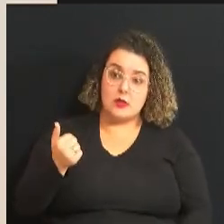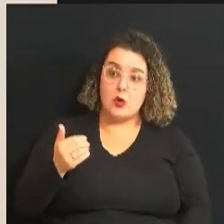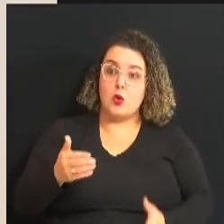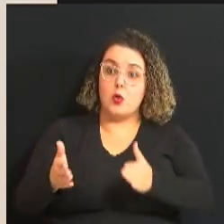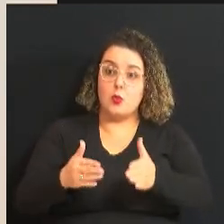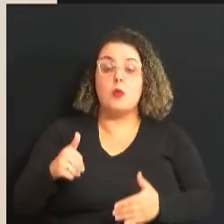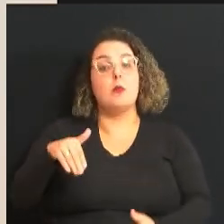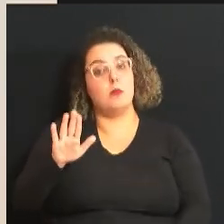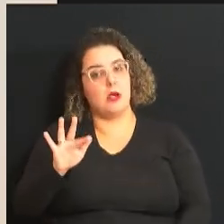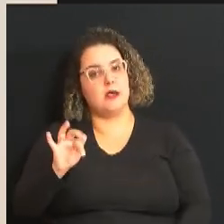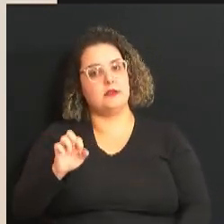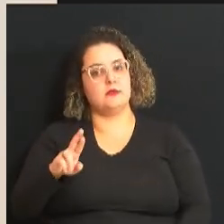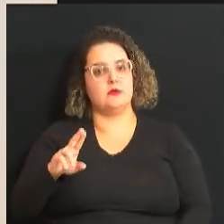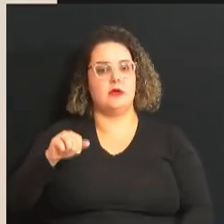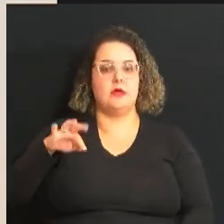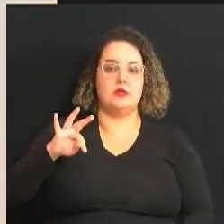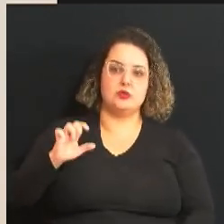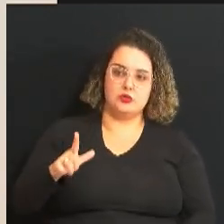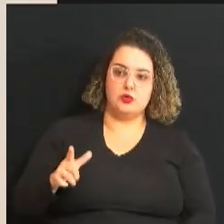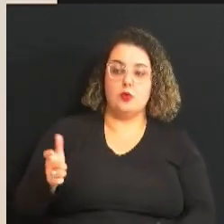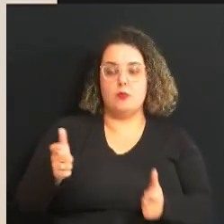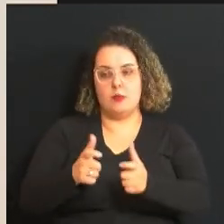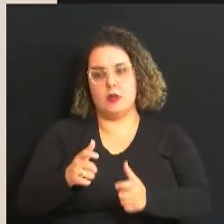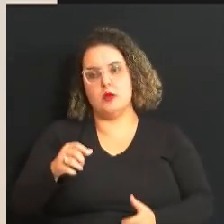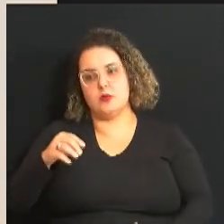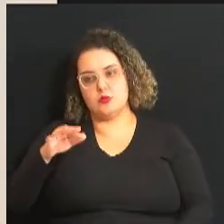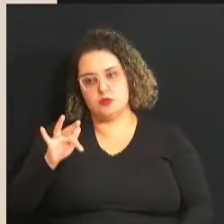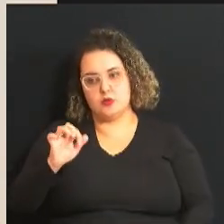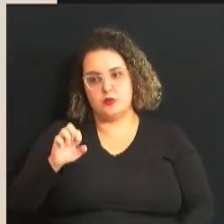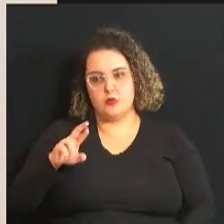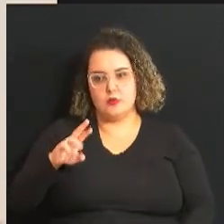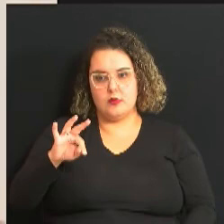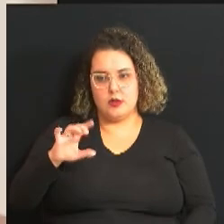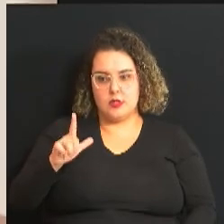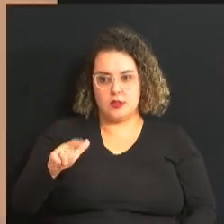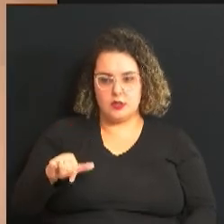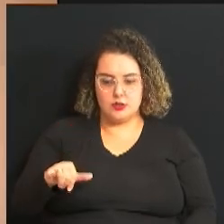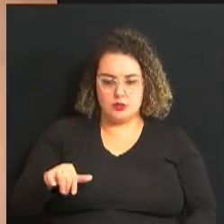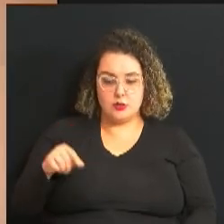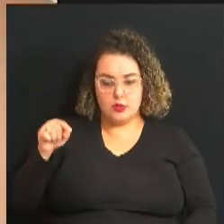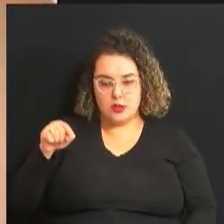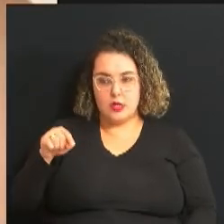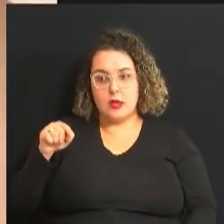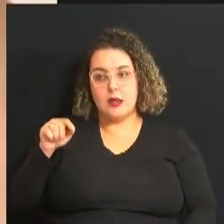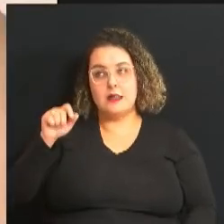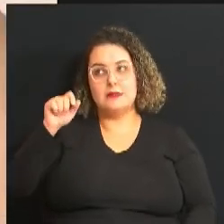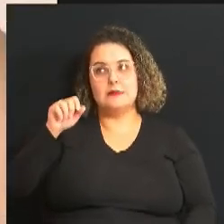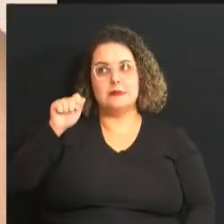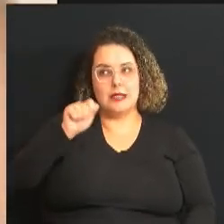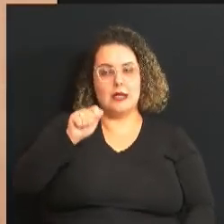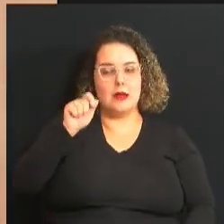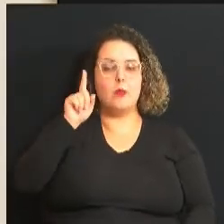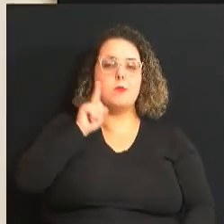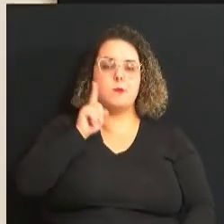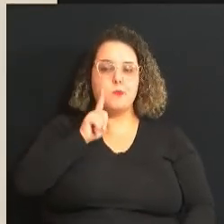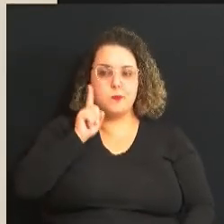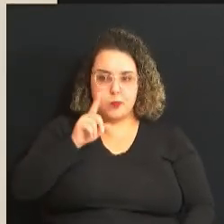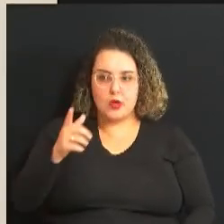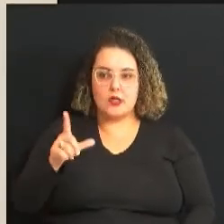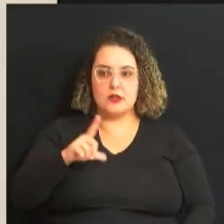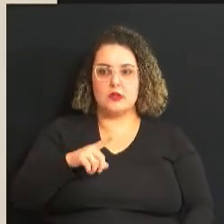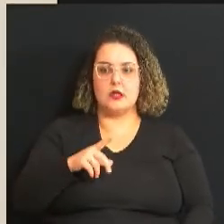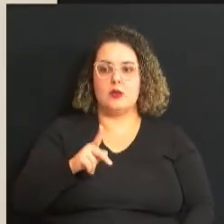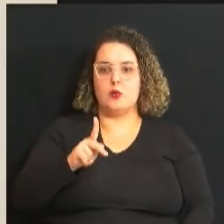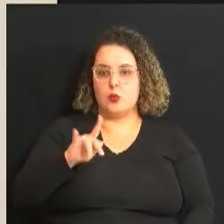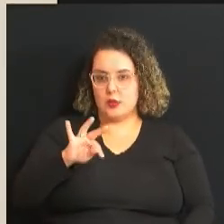fértil e menos fértil. Tem até no mercado aqui, no Brasil a gente não tem tanto, mas na América do Norte tem uns kits que você